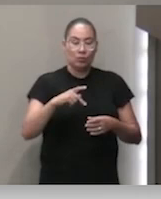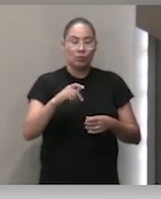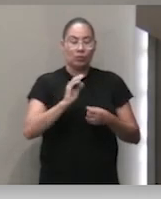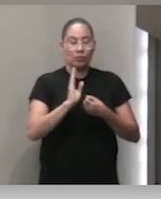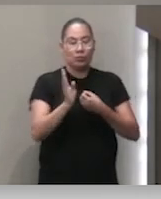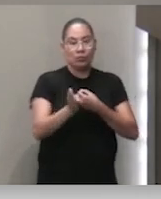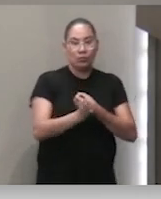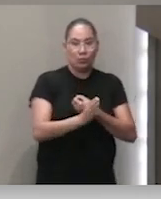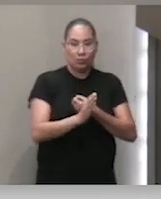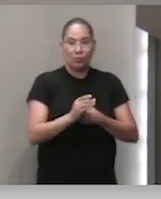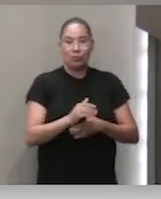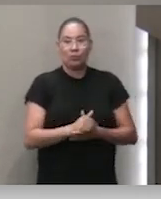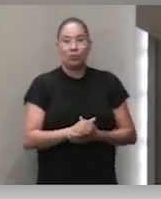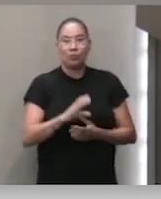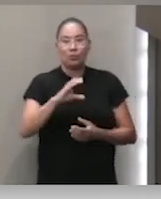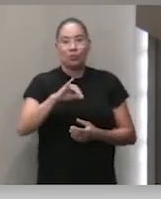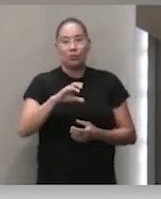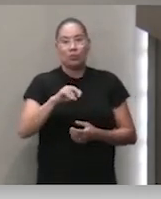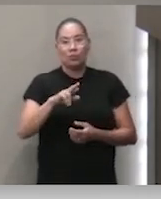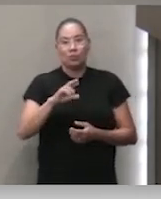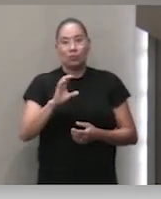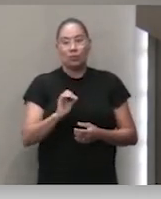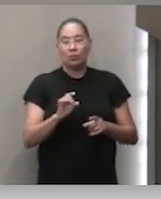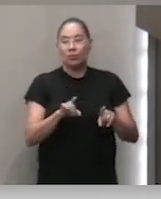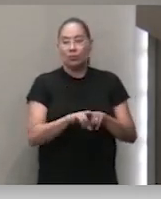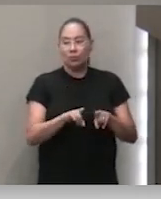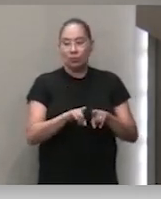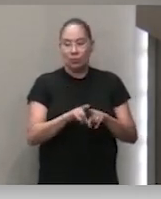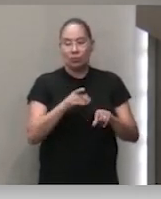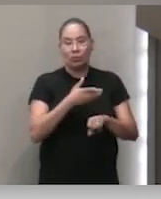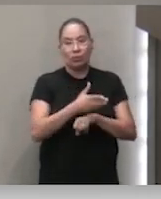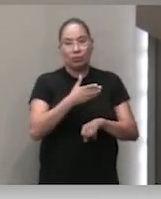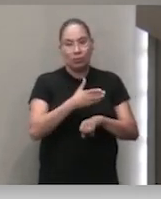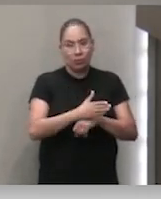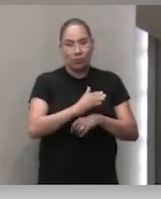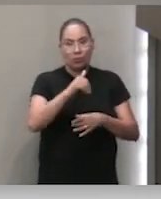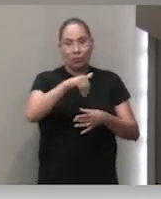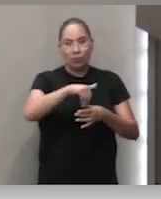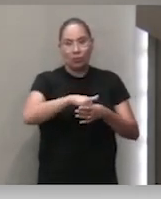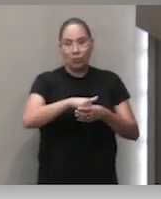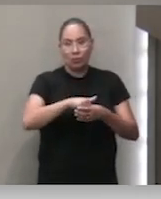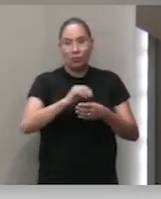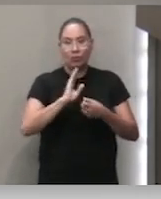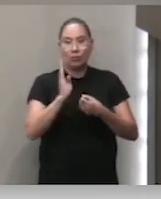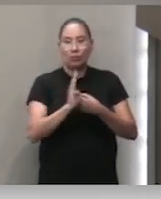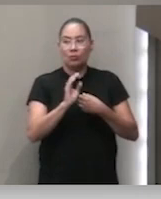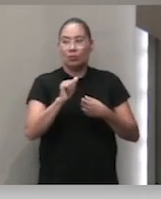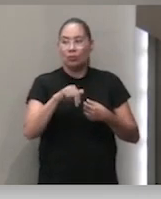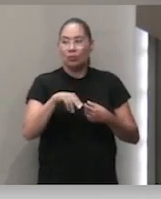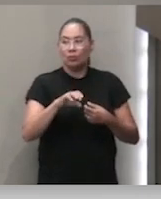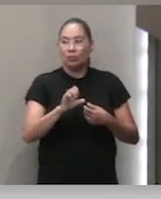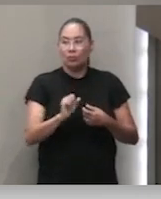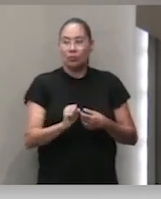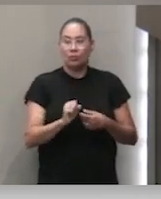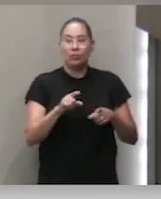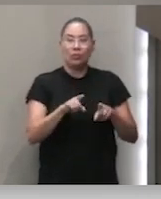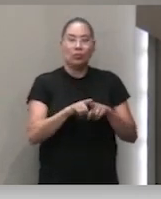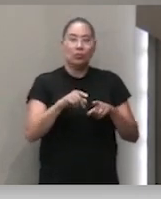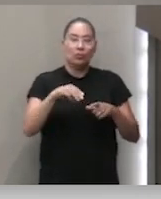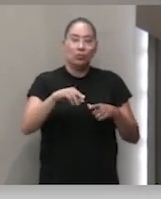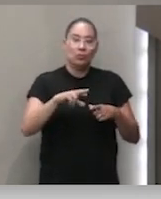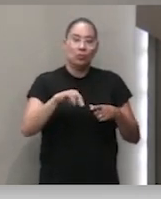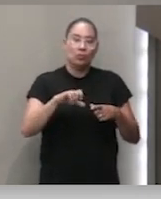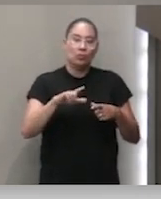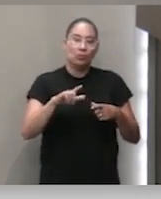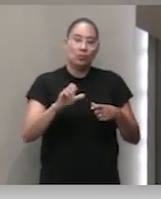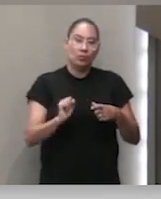comunidades, né? O vereador Cícero também, né? Fazendo parte da chapa, concorrendo lá no bairro Anes. O vereador Meirelles lá na São Luís